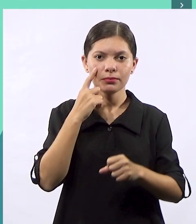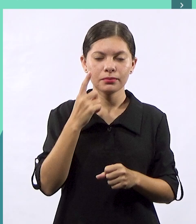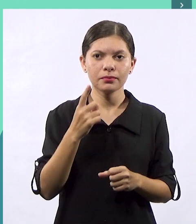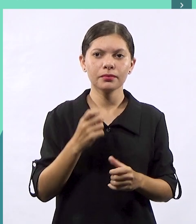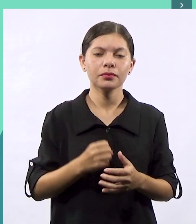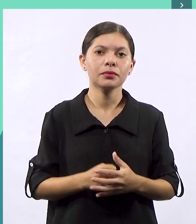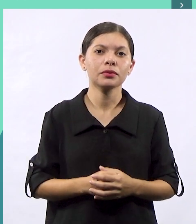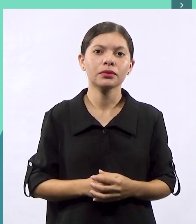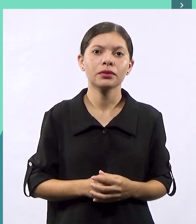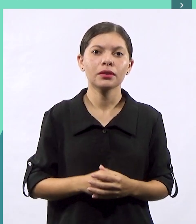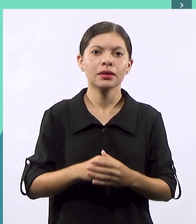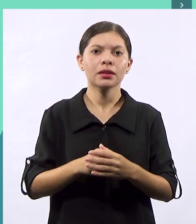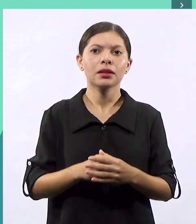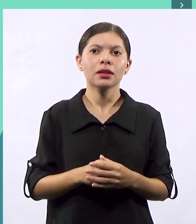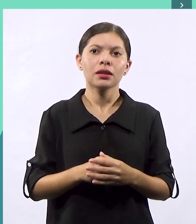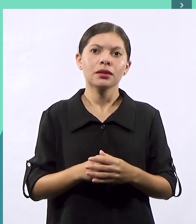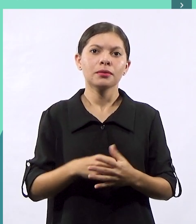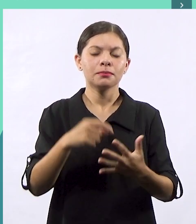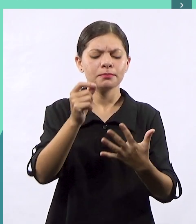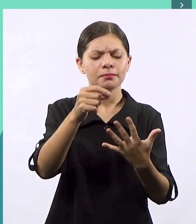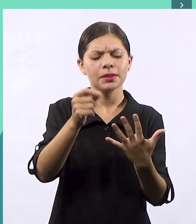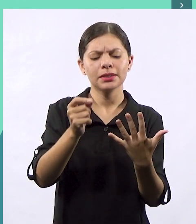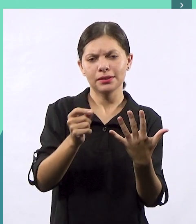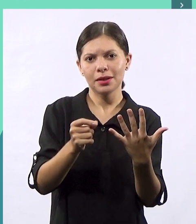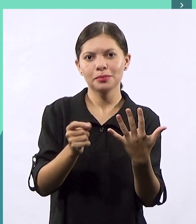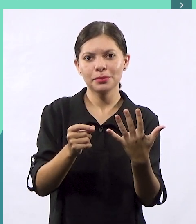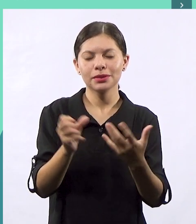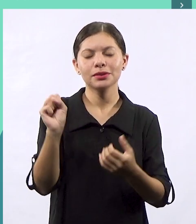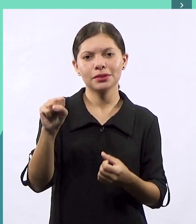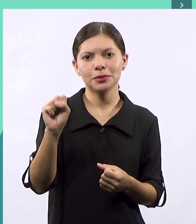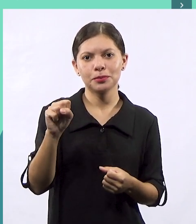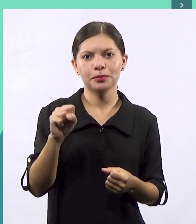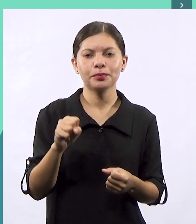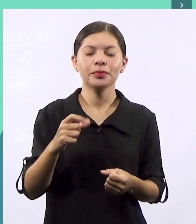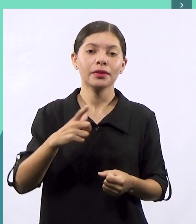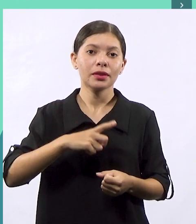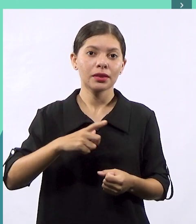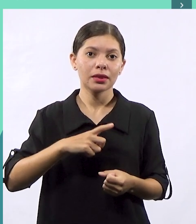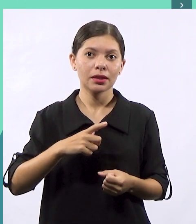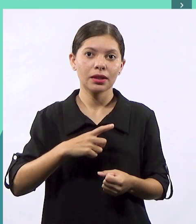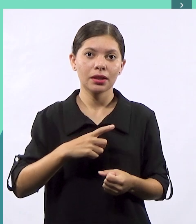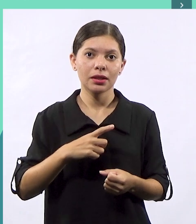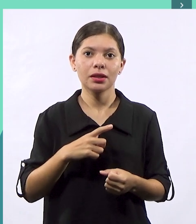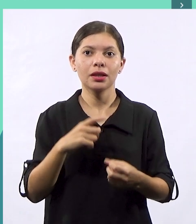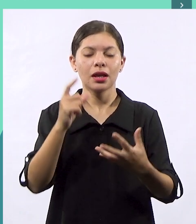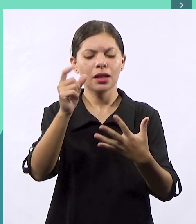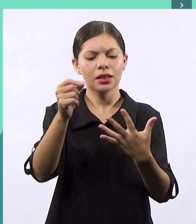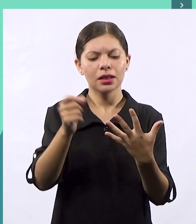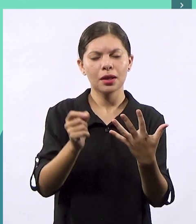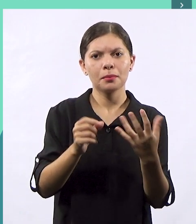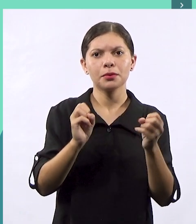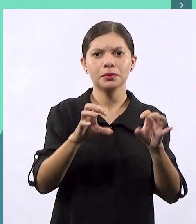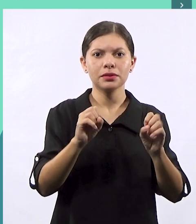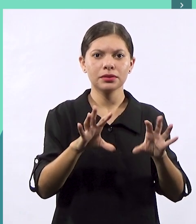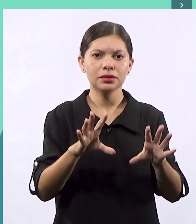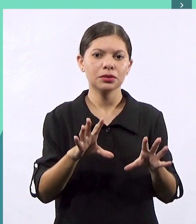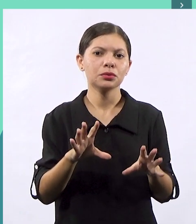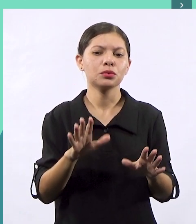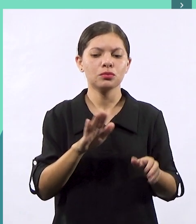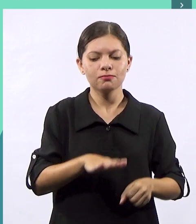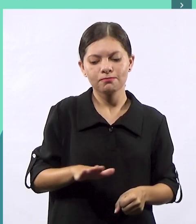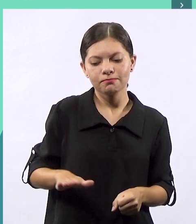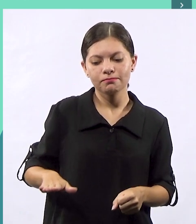divisão. Essa divisão acontece por etapas. Sim, então a gente tem a etapa do ensino infantil, a etapa do